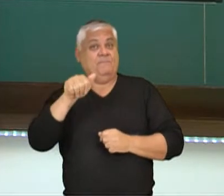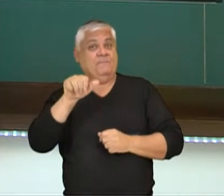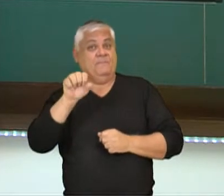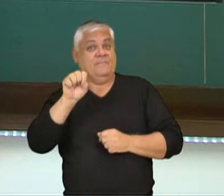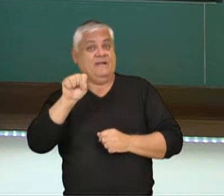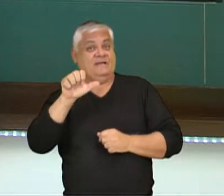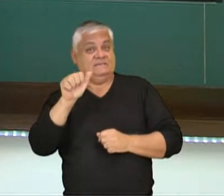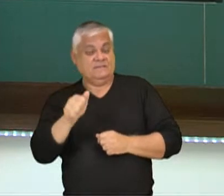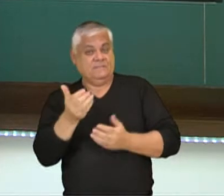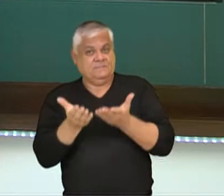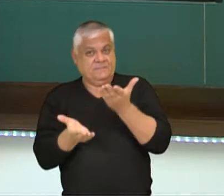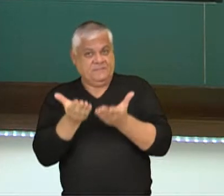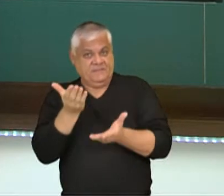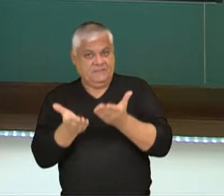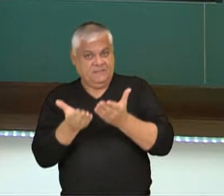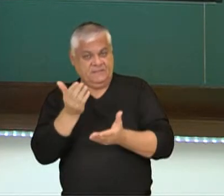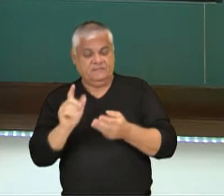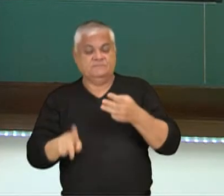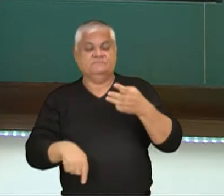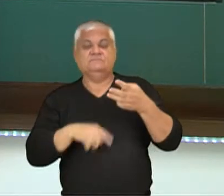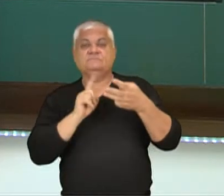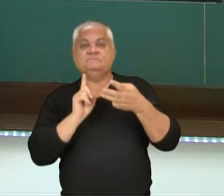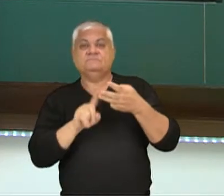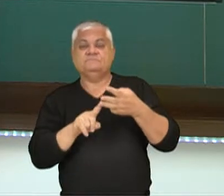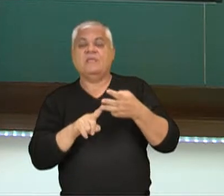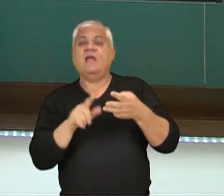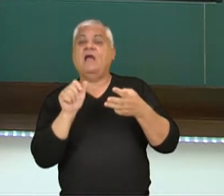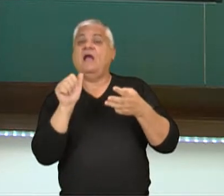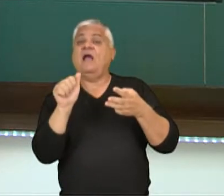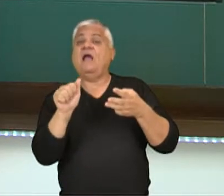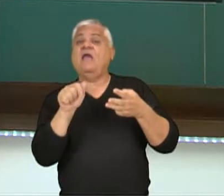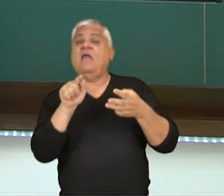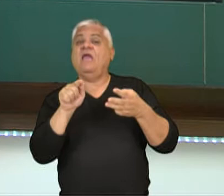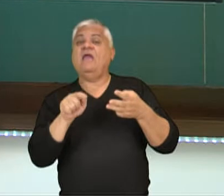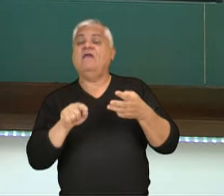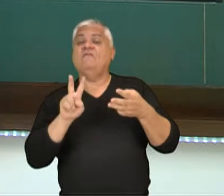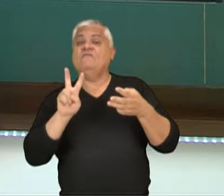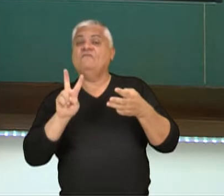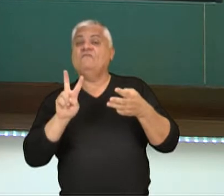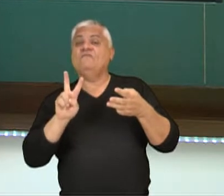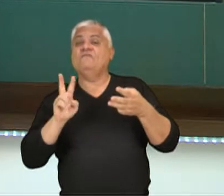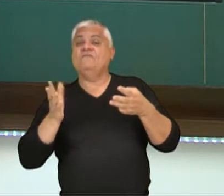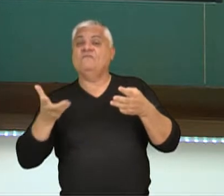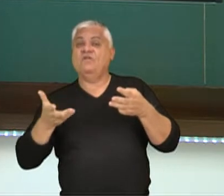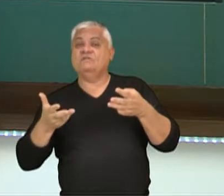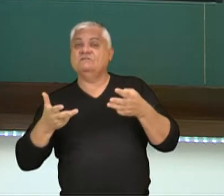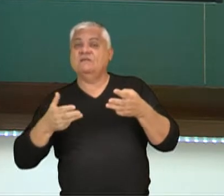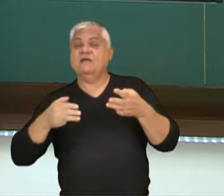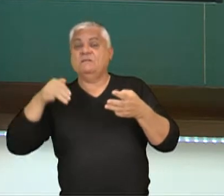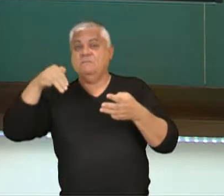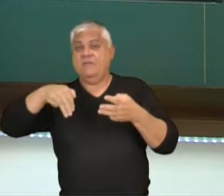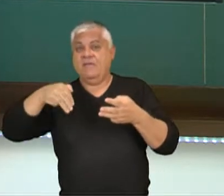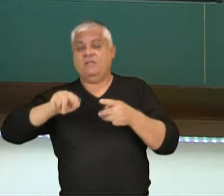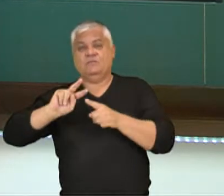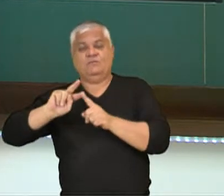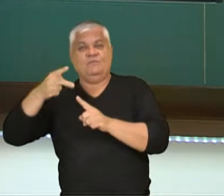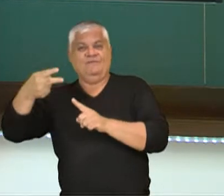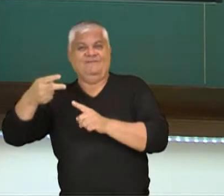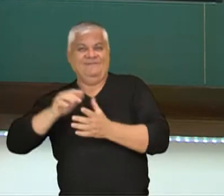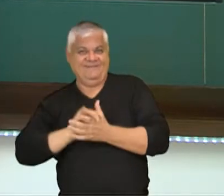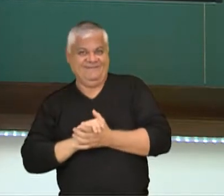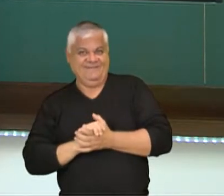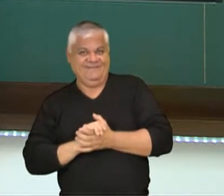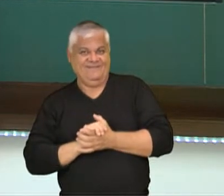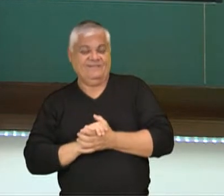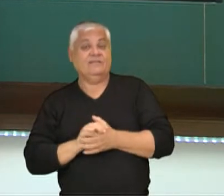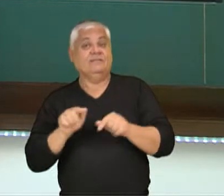em quilograma. Vale destacar que a aceleração ela é medida em metros por segundo ao quadrado. E, é